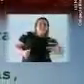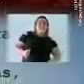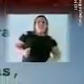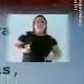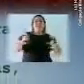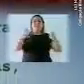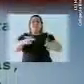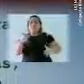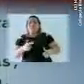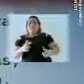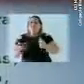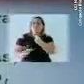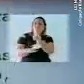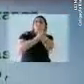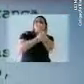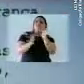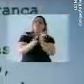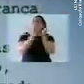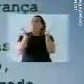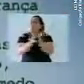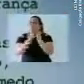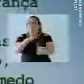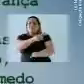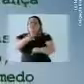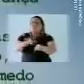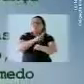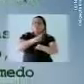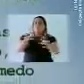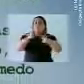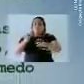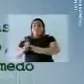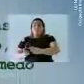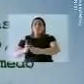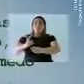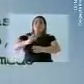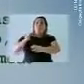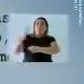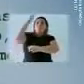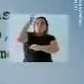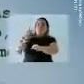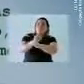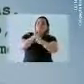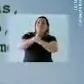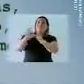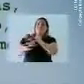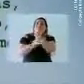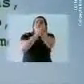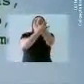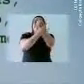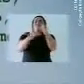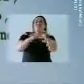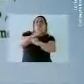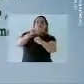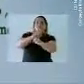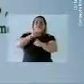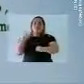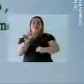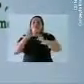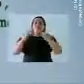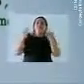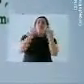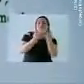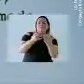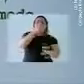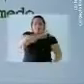falta de segurança assolam o país. Vamos seguir levando a esperança de construir uma nação segura para nossas famílias,